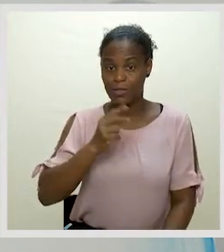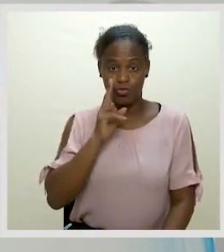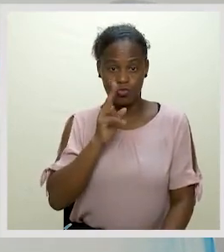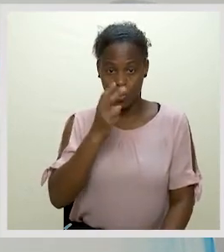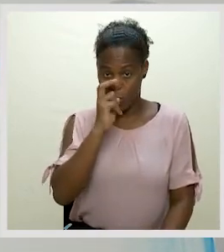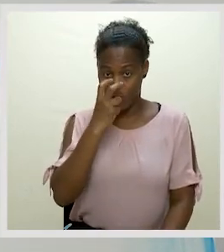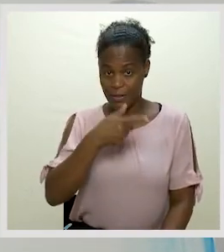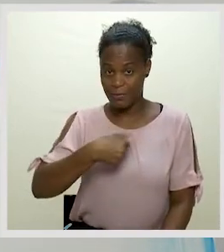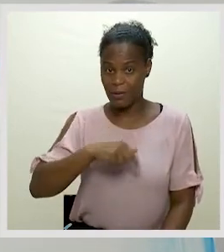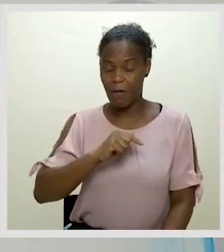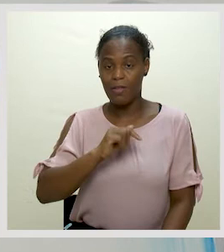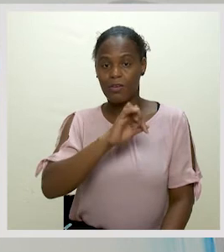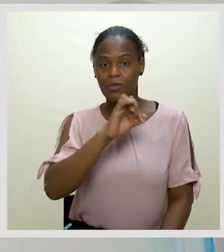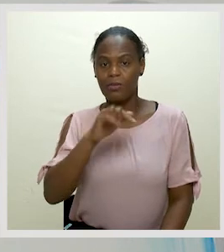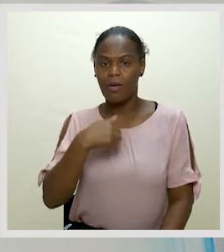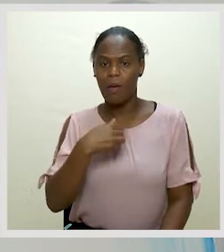nossa,